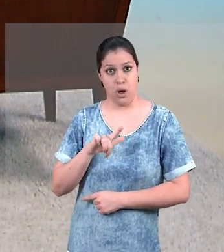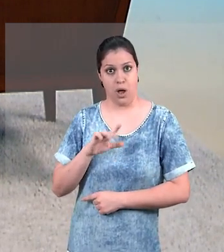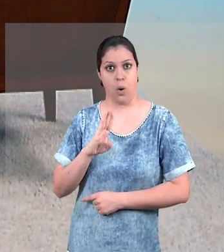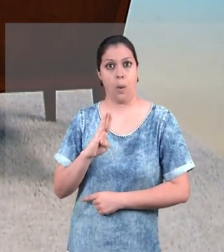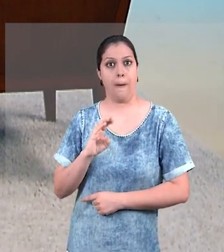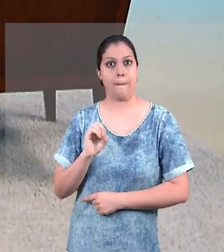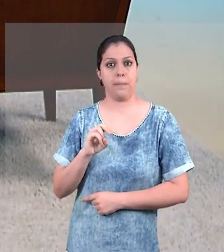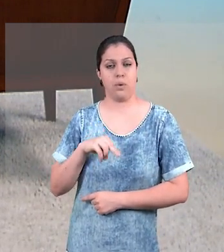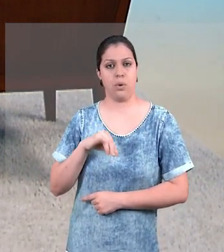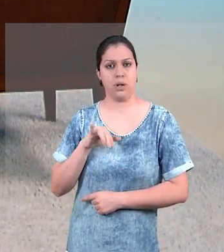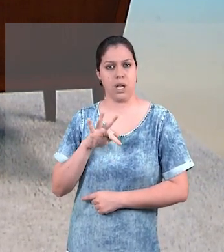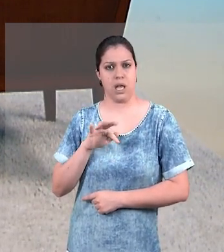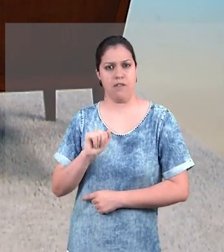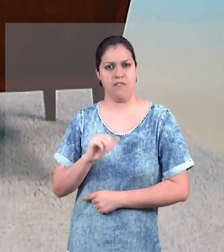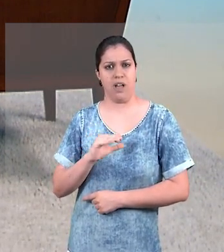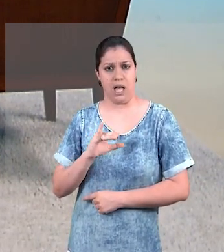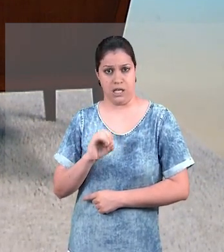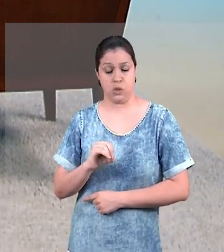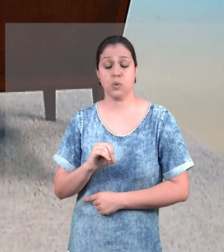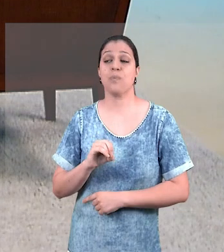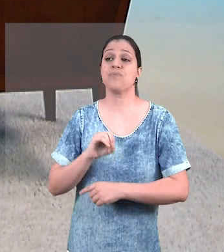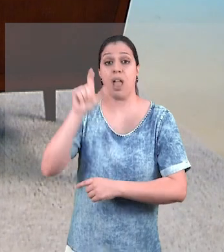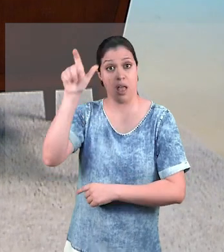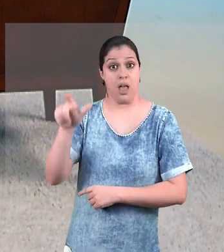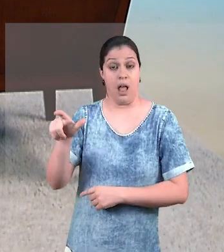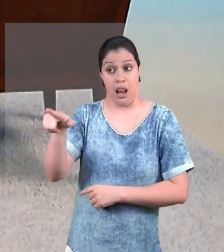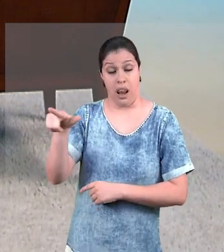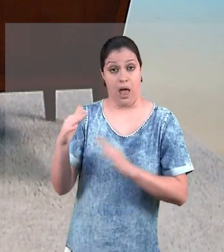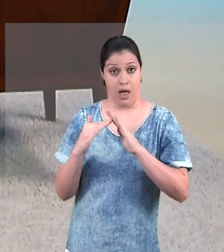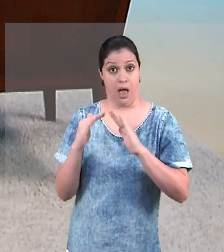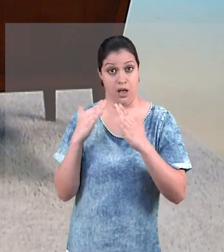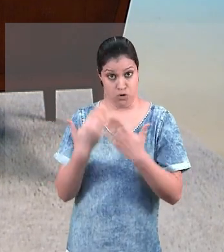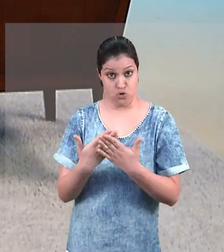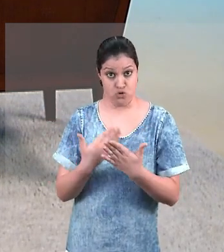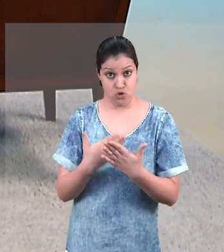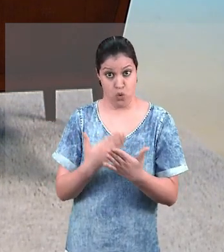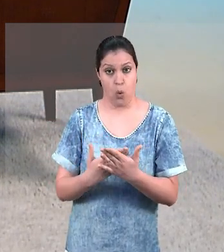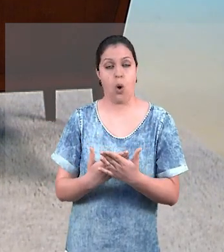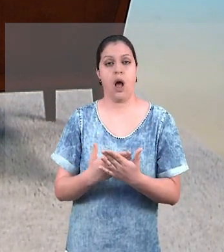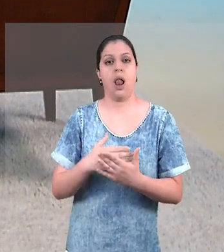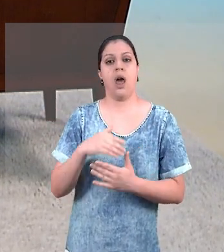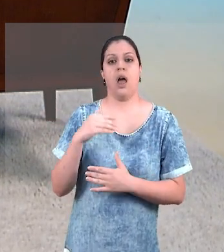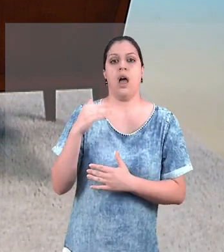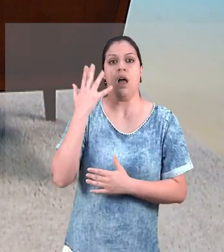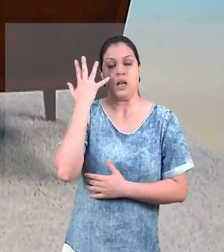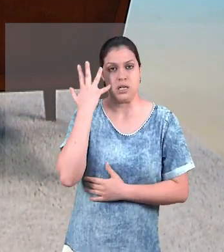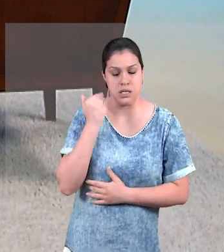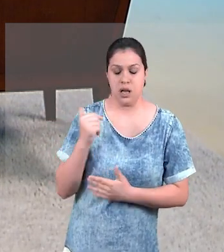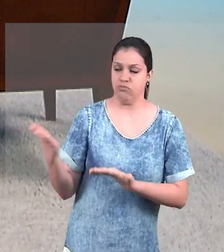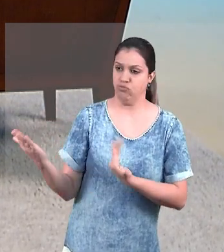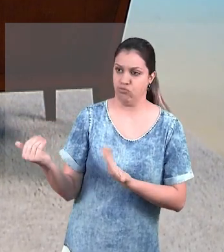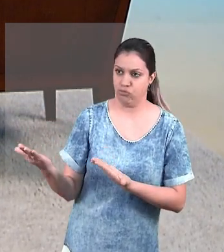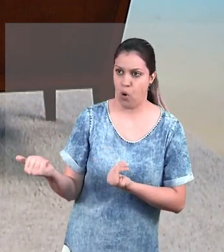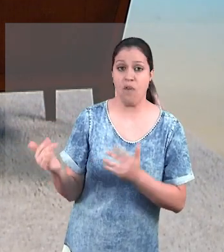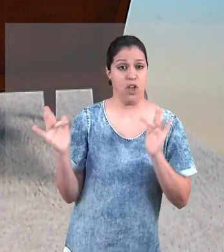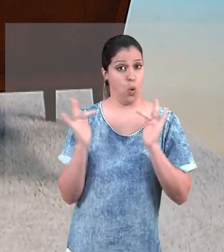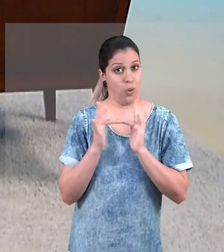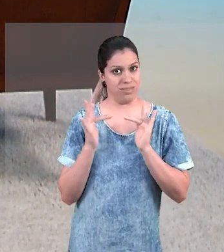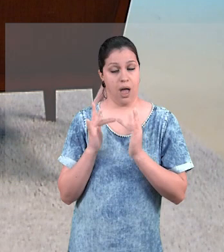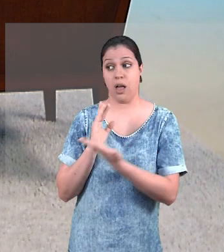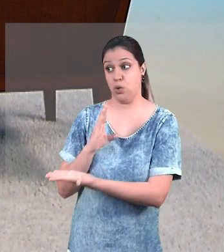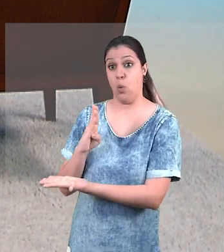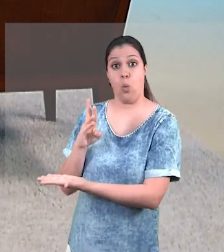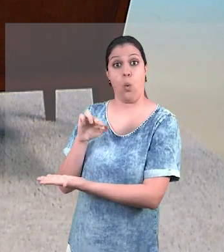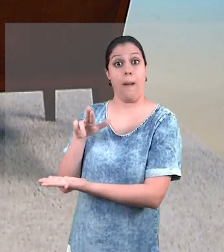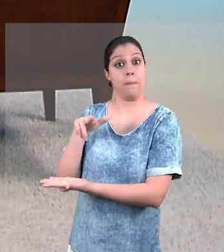me engano, é esse o nome da escola. Sim. E as crianças, as adolescentes, elas tiveram contato até com a Bruna, comentei aqui num programa